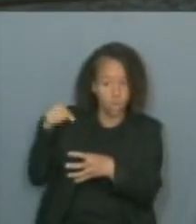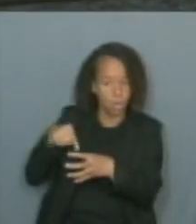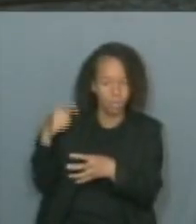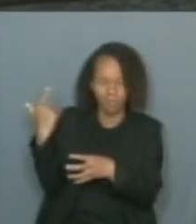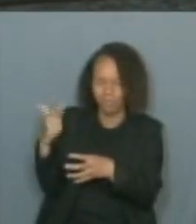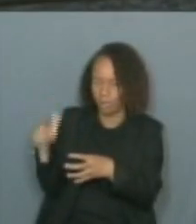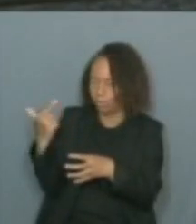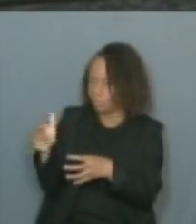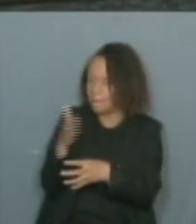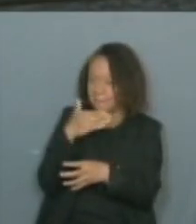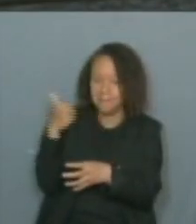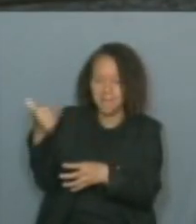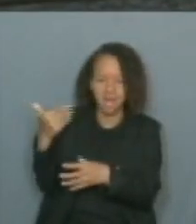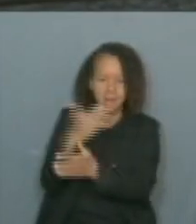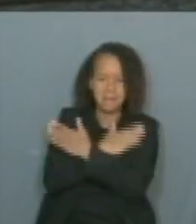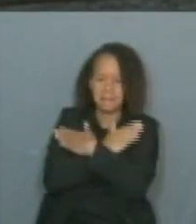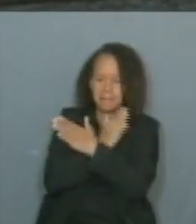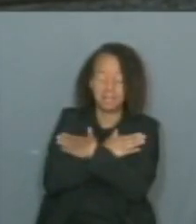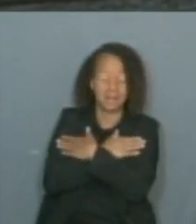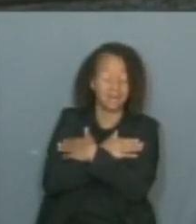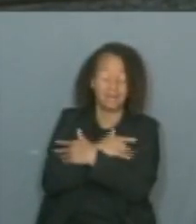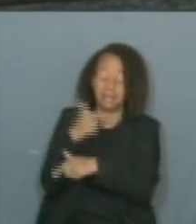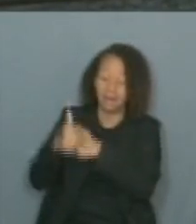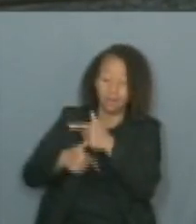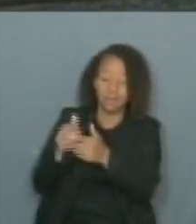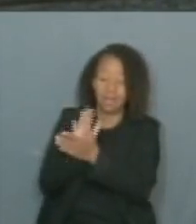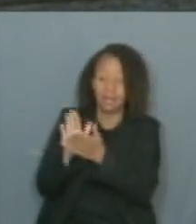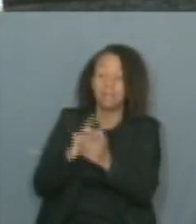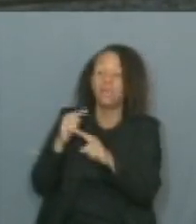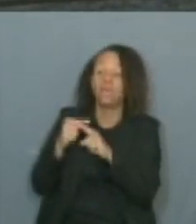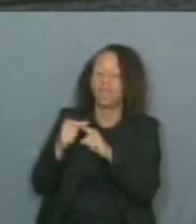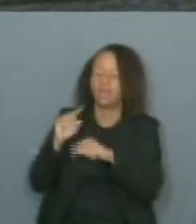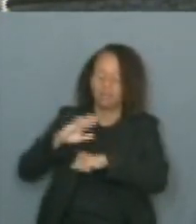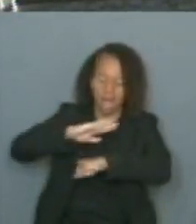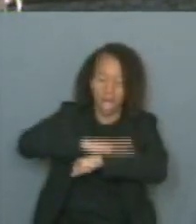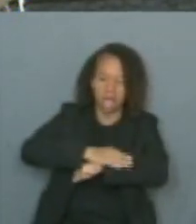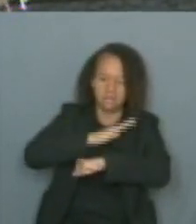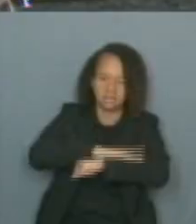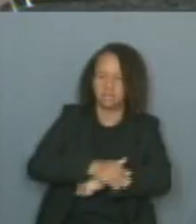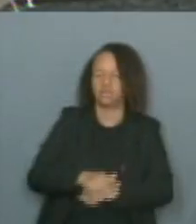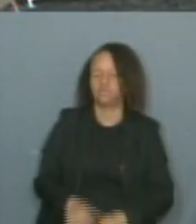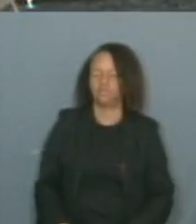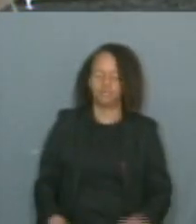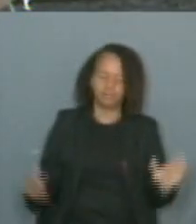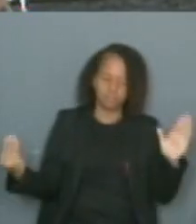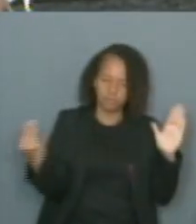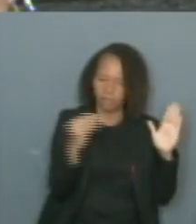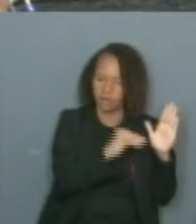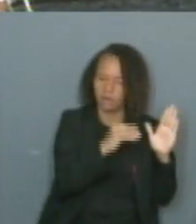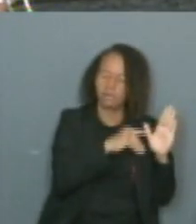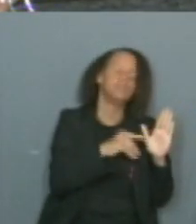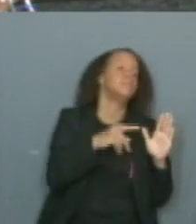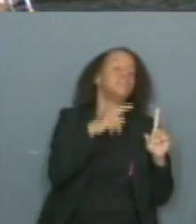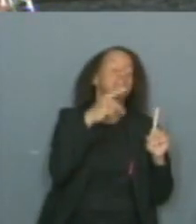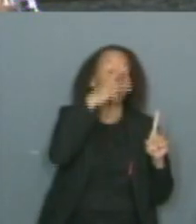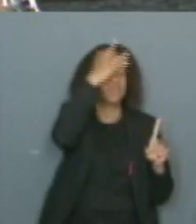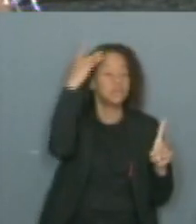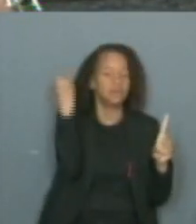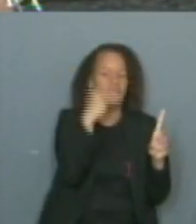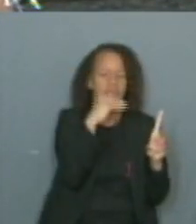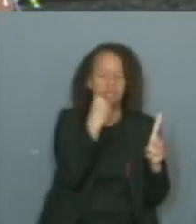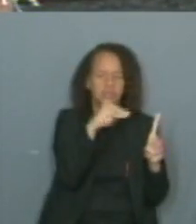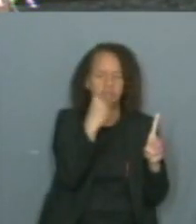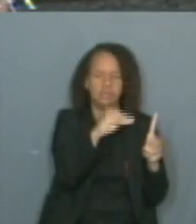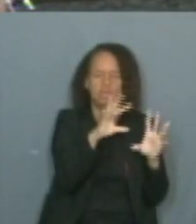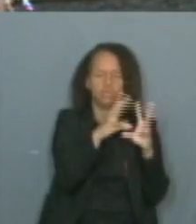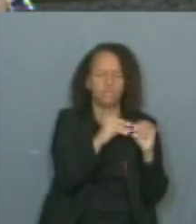têm melhores empregos por conta do racismo. Quando eu coloco aqui pessoas em vulnerabilidade, tudo que